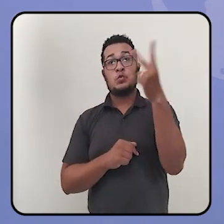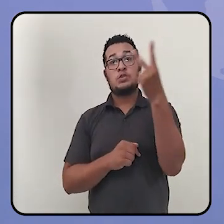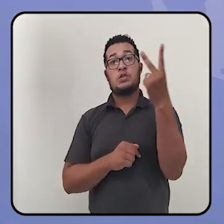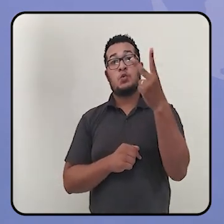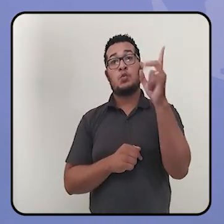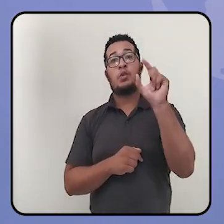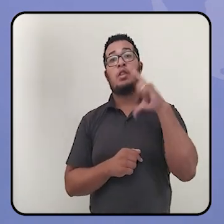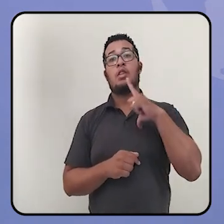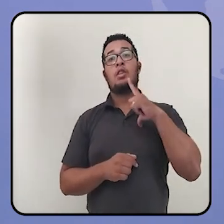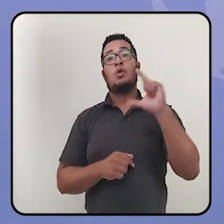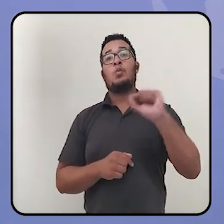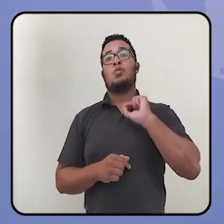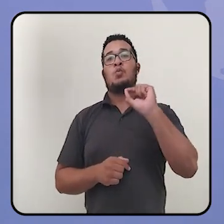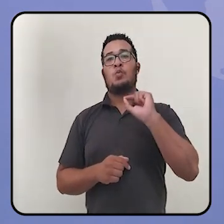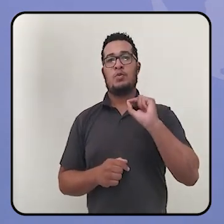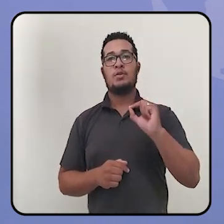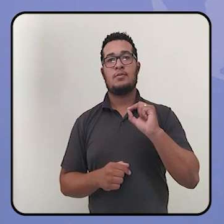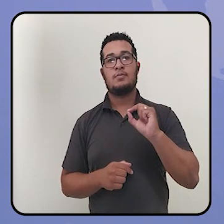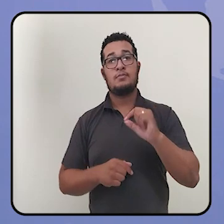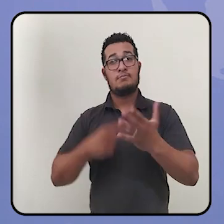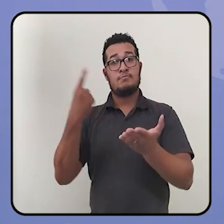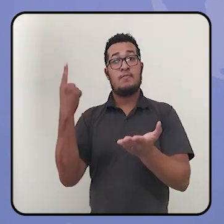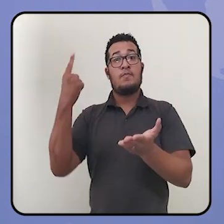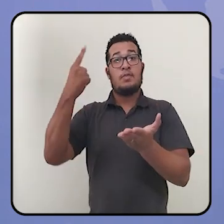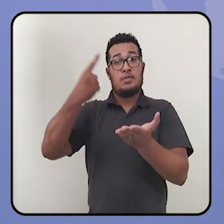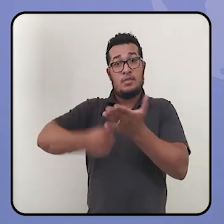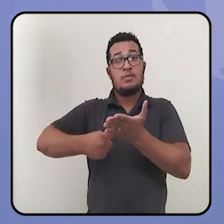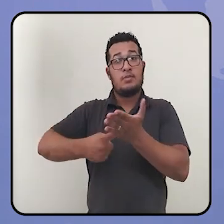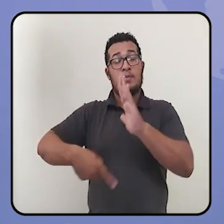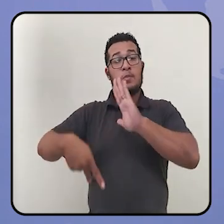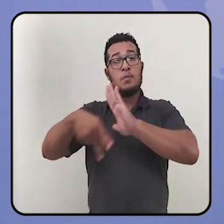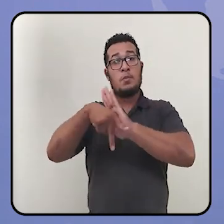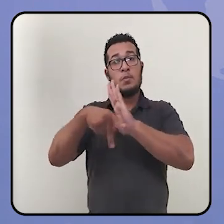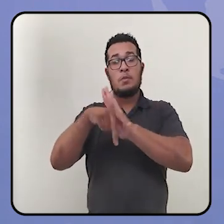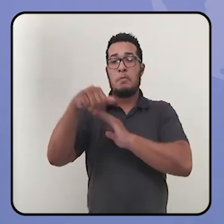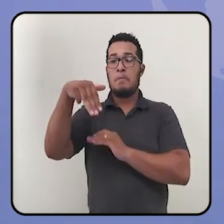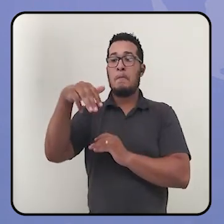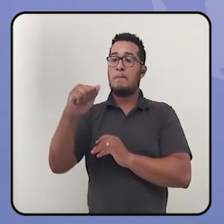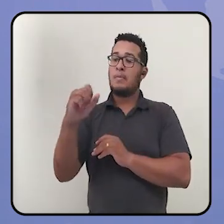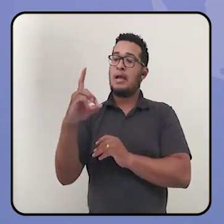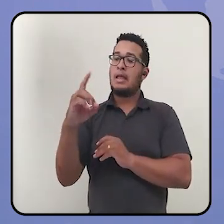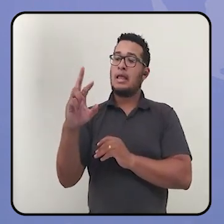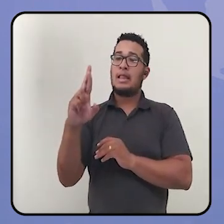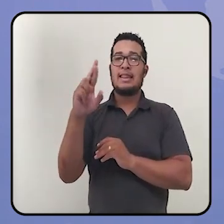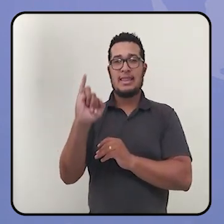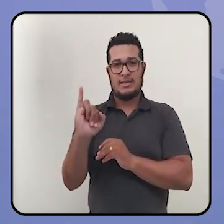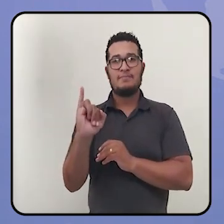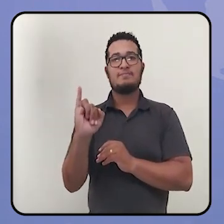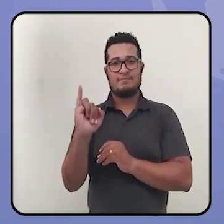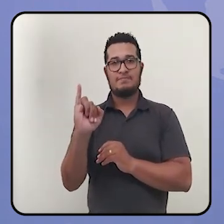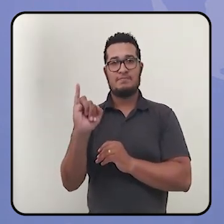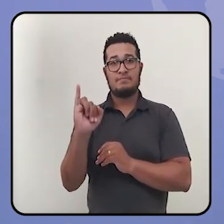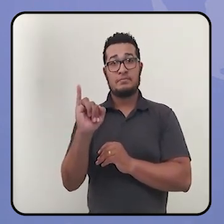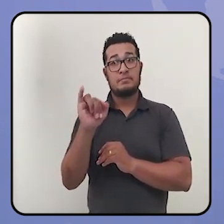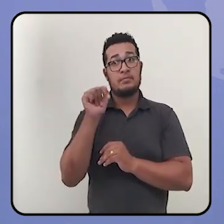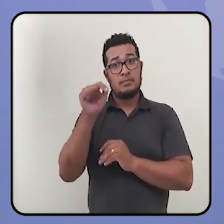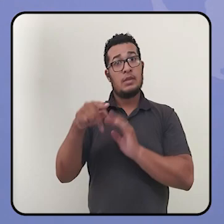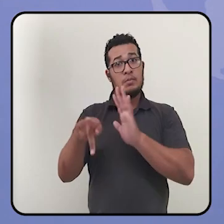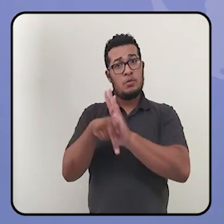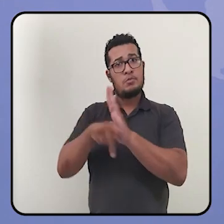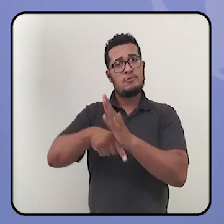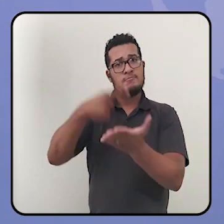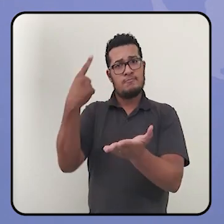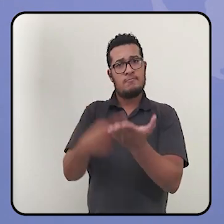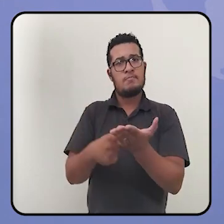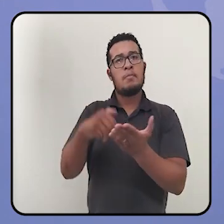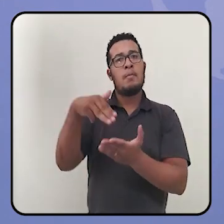ele vai caçar, mas ele volta porque ele plantou e ele vai querer colher os frutos do que ele plantou. Então, enquanto o